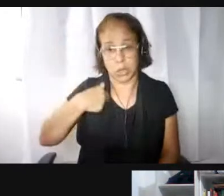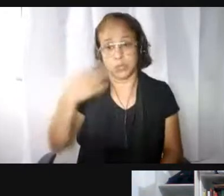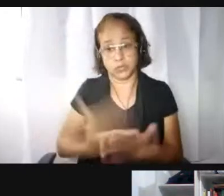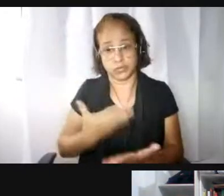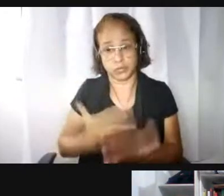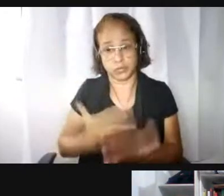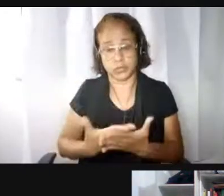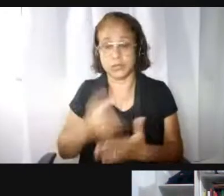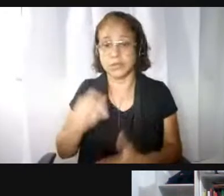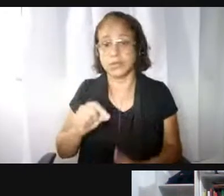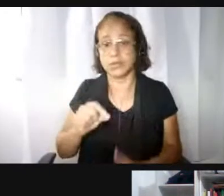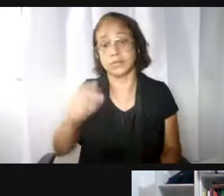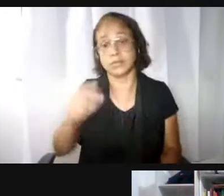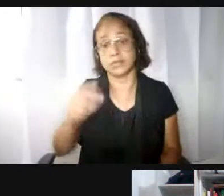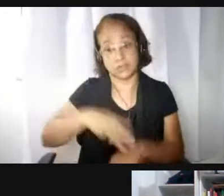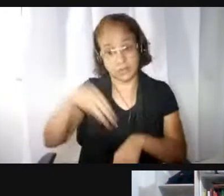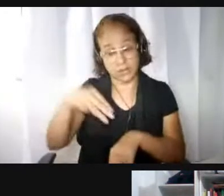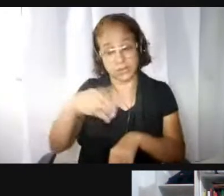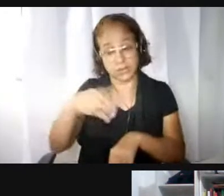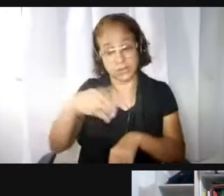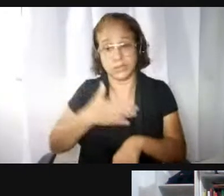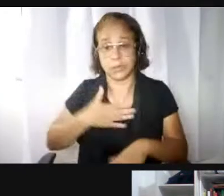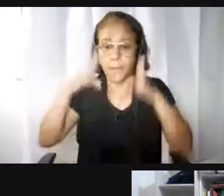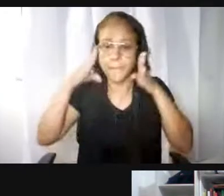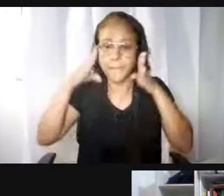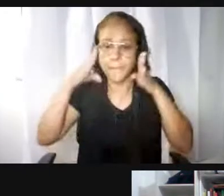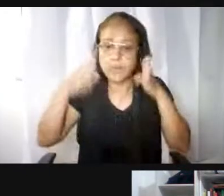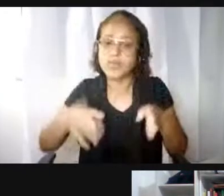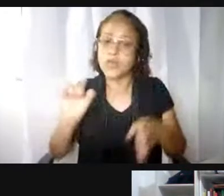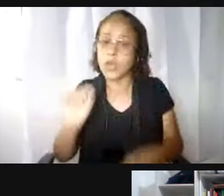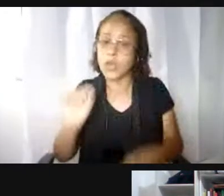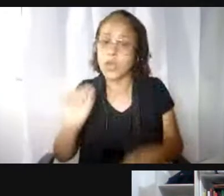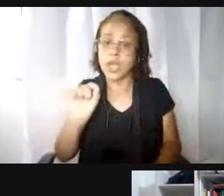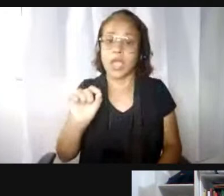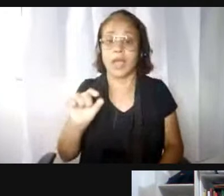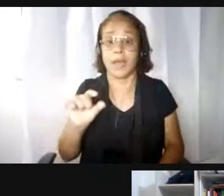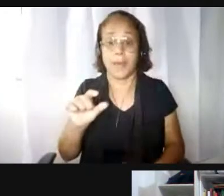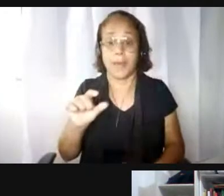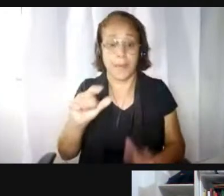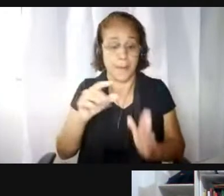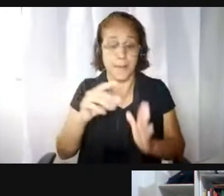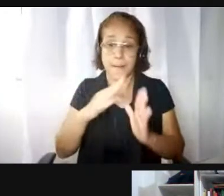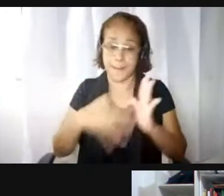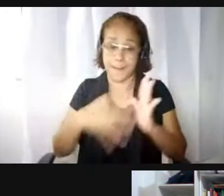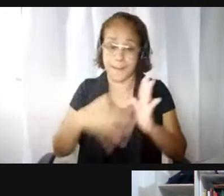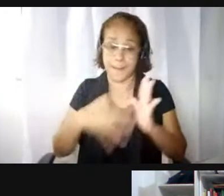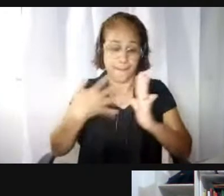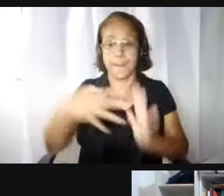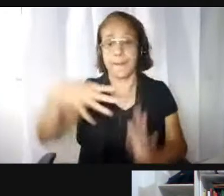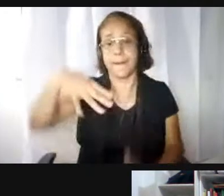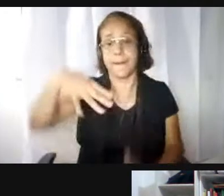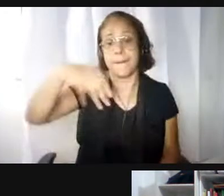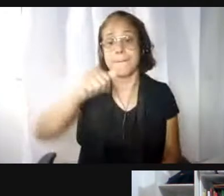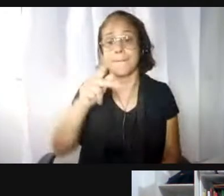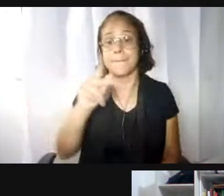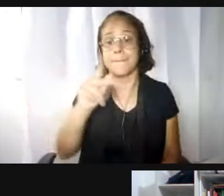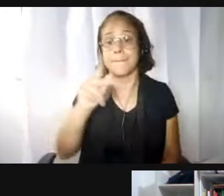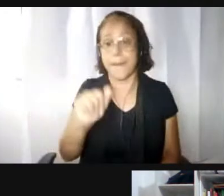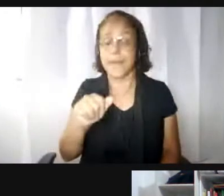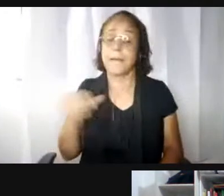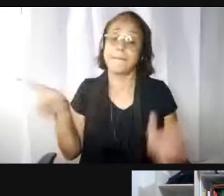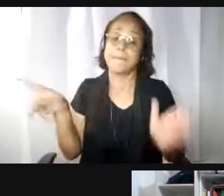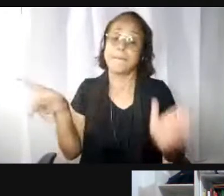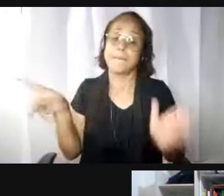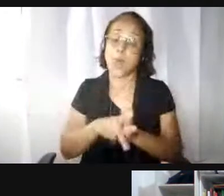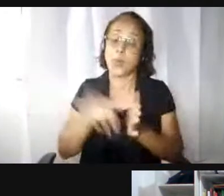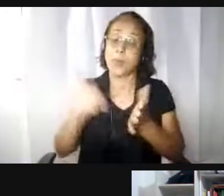minhas fontes eram os mapas de matrícula. Só que o mapa de matrícula, ele é preenchido por um ser humano, e os seres humanos fazem o que querem às vezes, mesmo